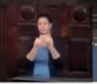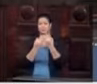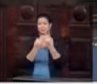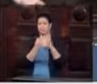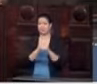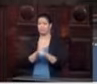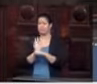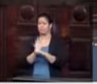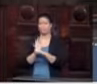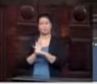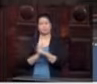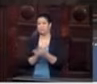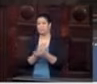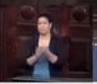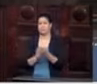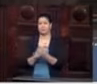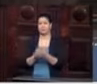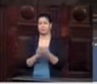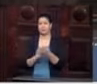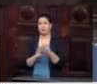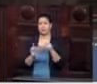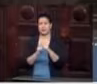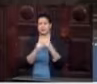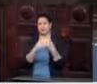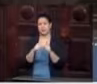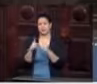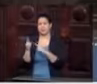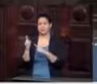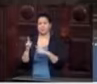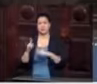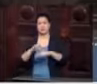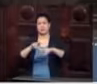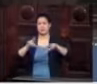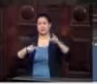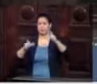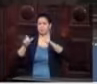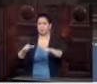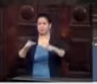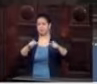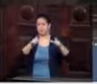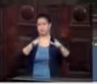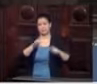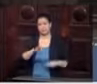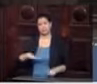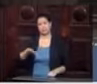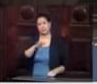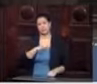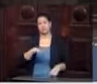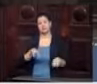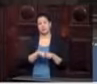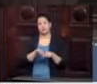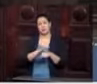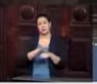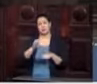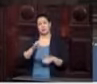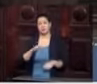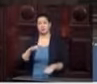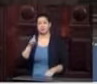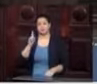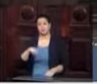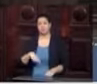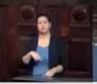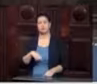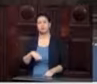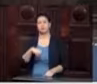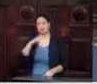vem inviabilizando a economia em vários bairros, em várias regiões do nosso estado, mas